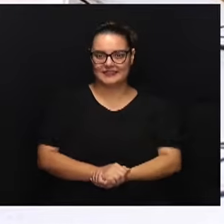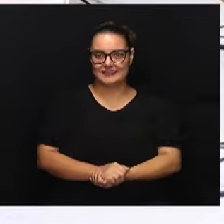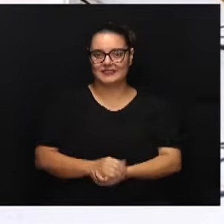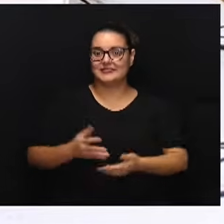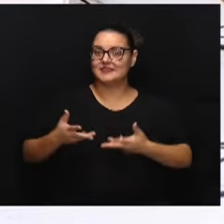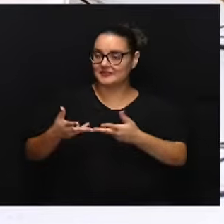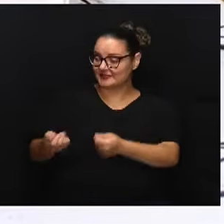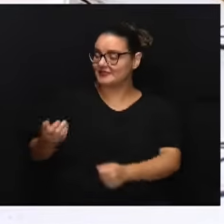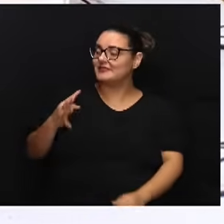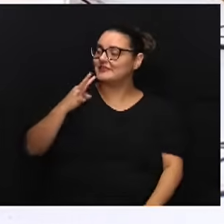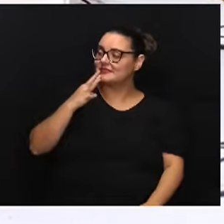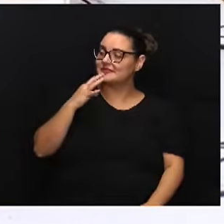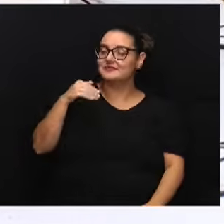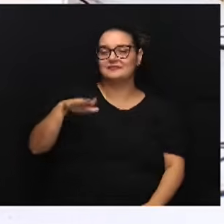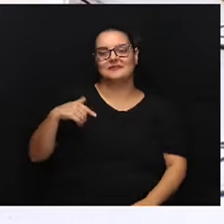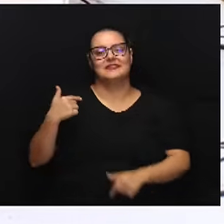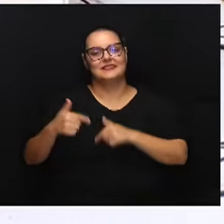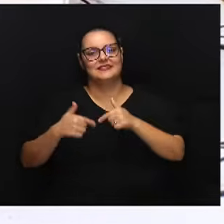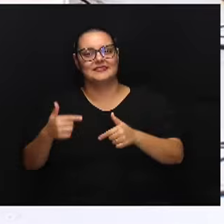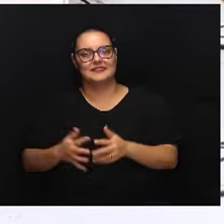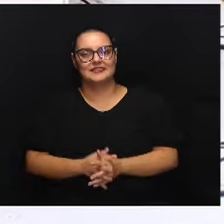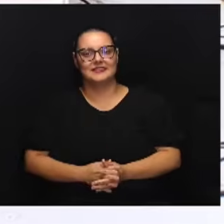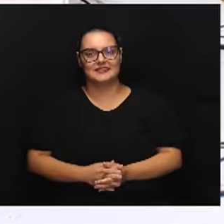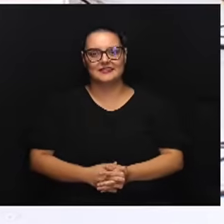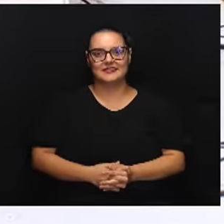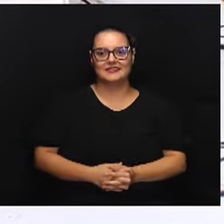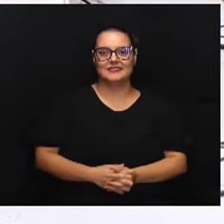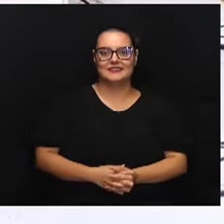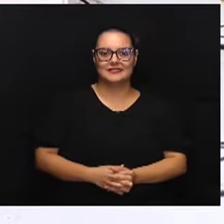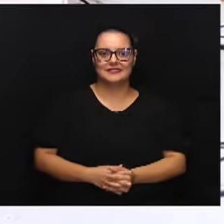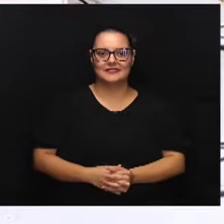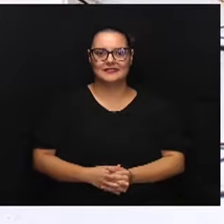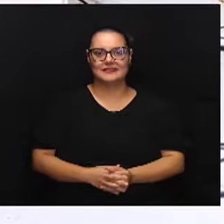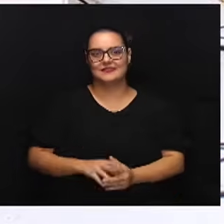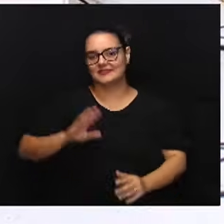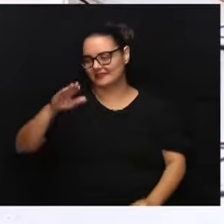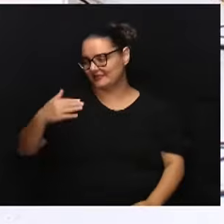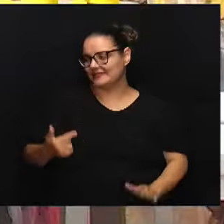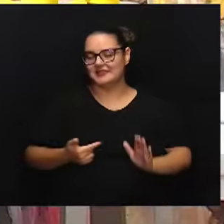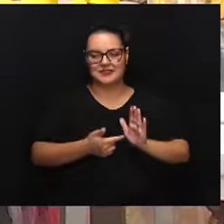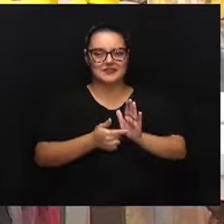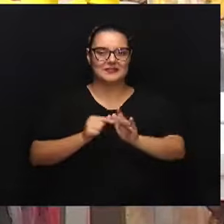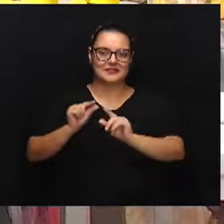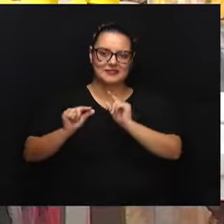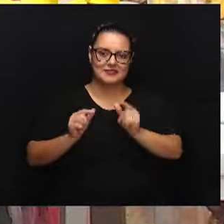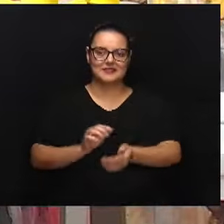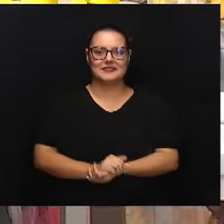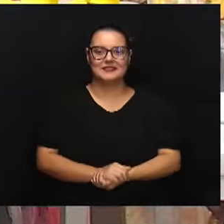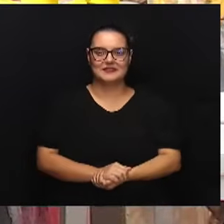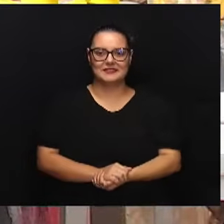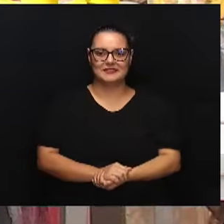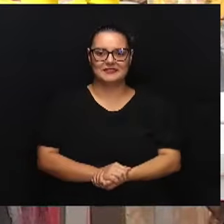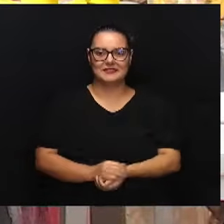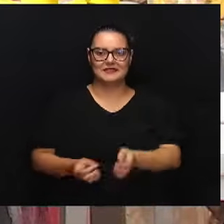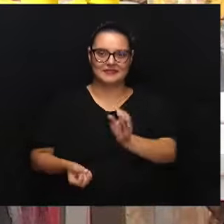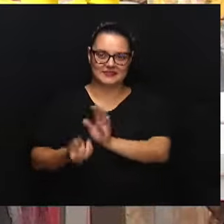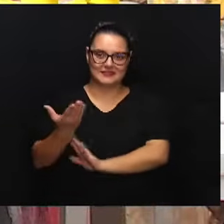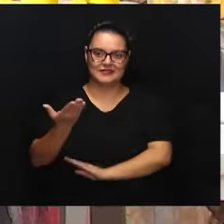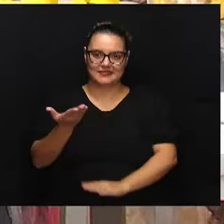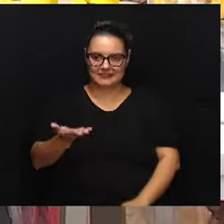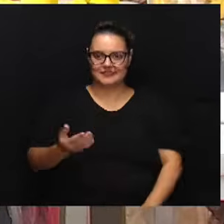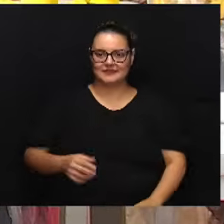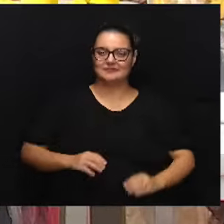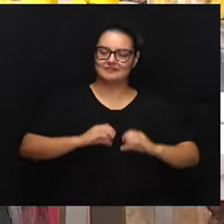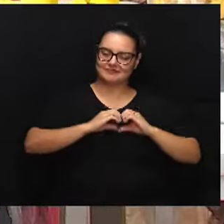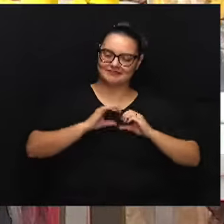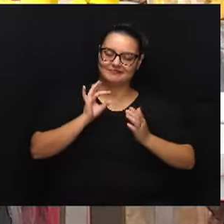vocês conhecerem mais o trabalho, né? E uma honra estar mostrando um pouquinho dessa criação para vocês. E eu espero de